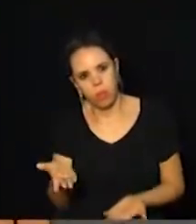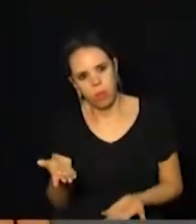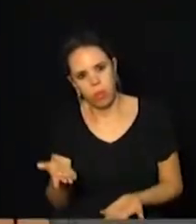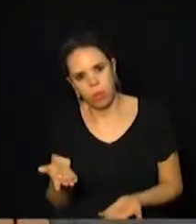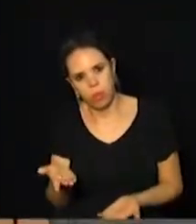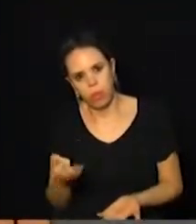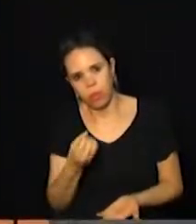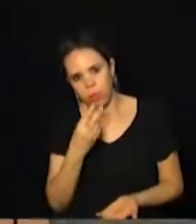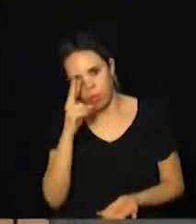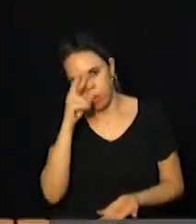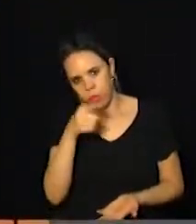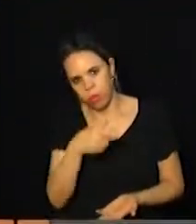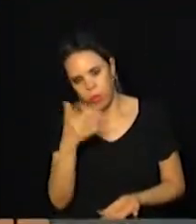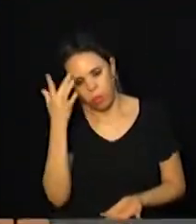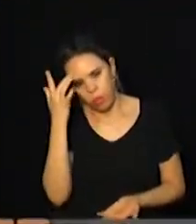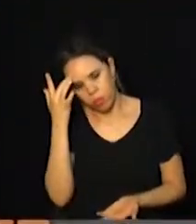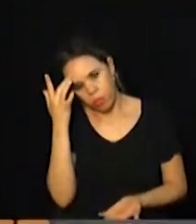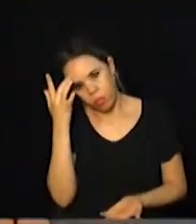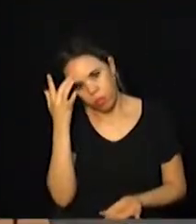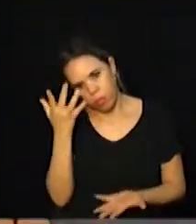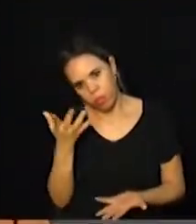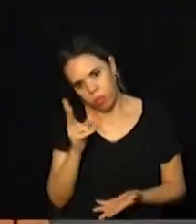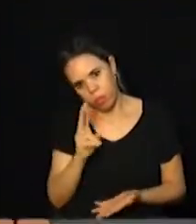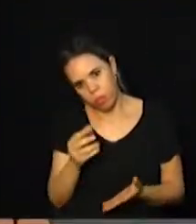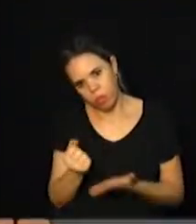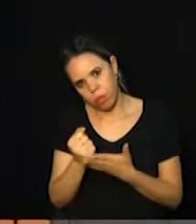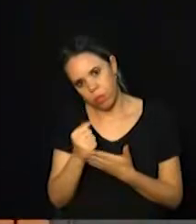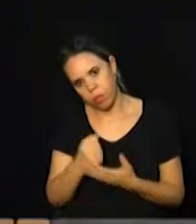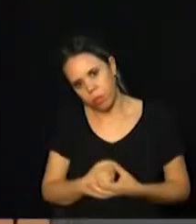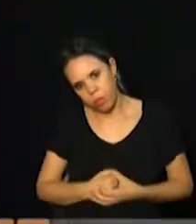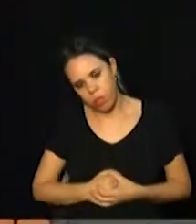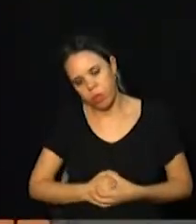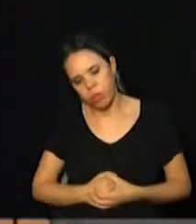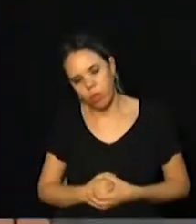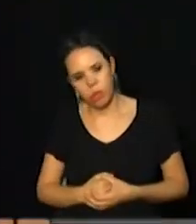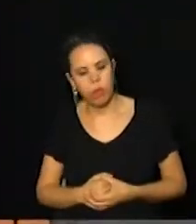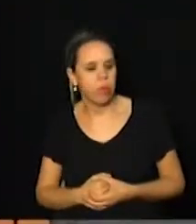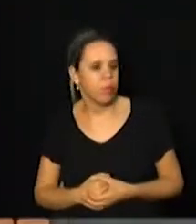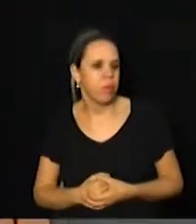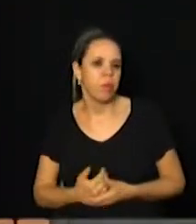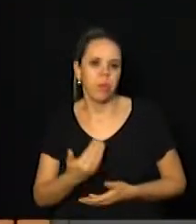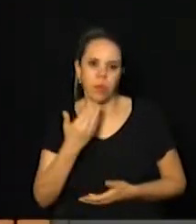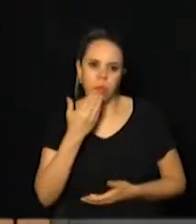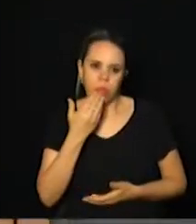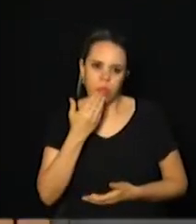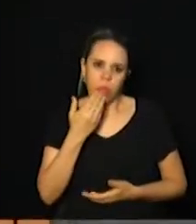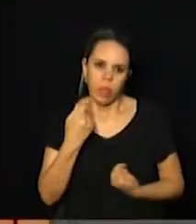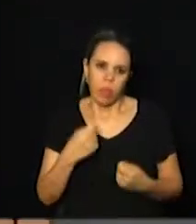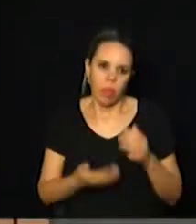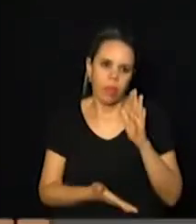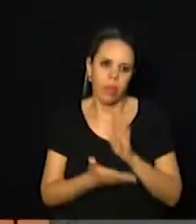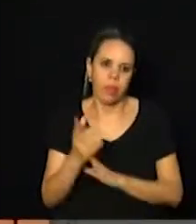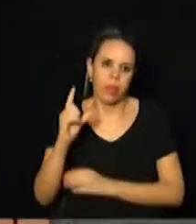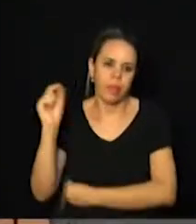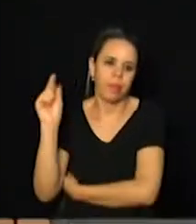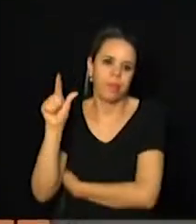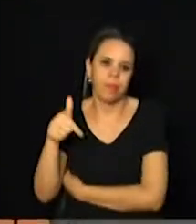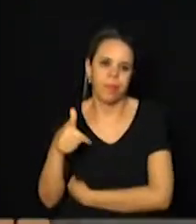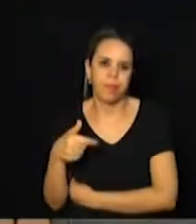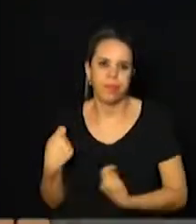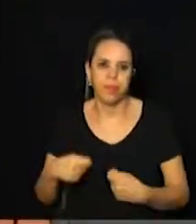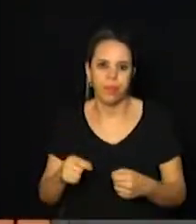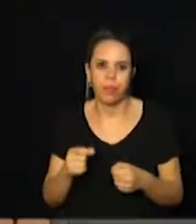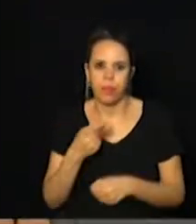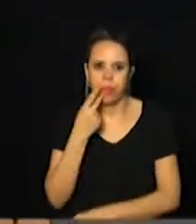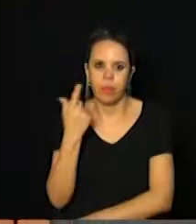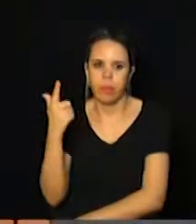foi muito bem lembrado eu acho eu queria contribuir com isso e eu vou pedir licença aqui ó é porque eu vou